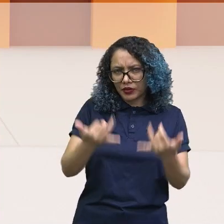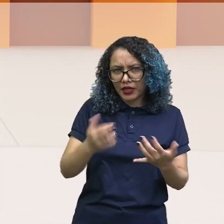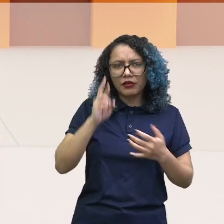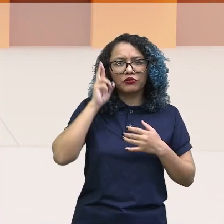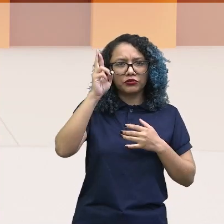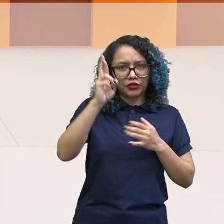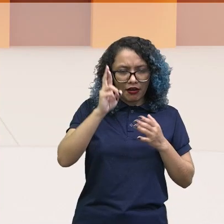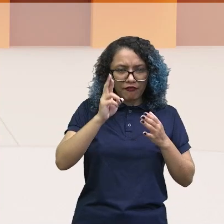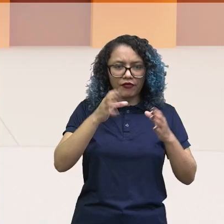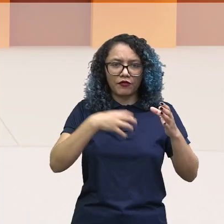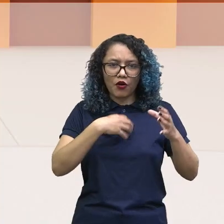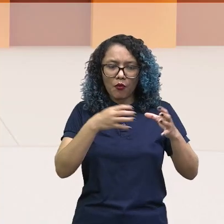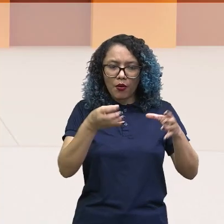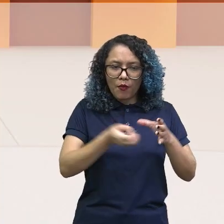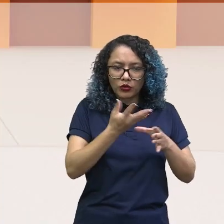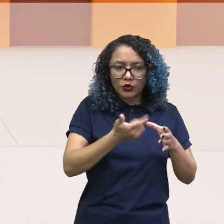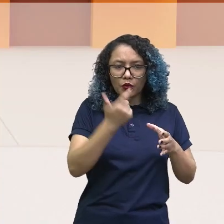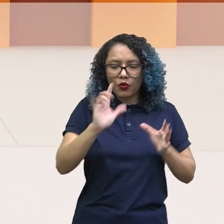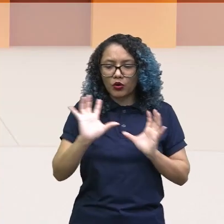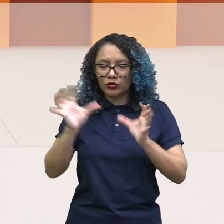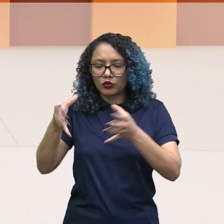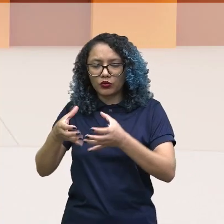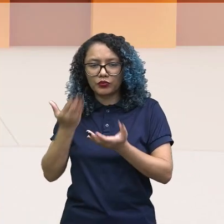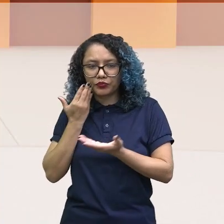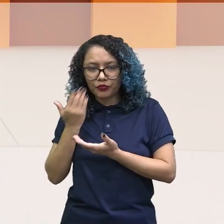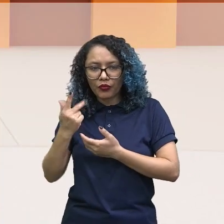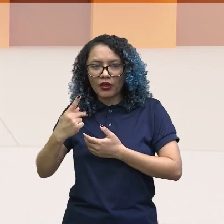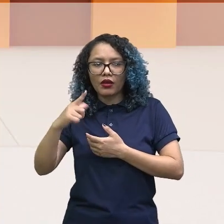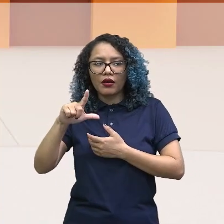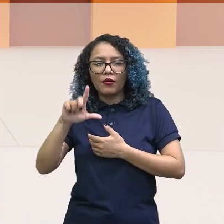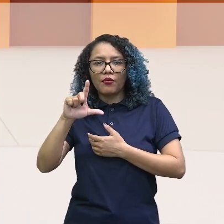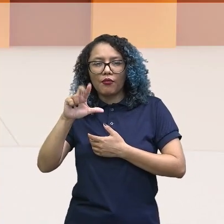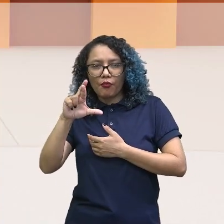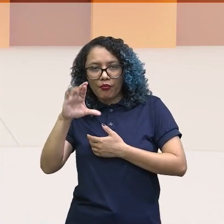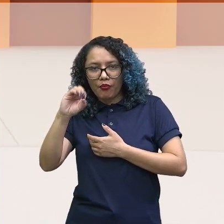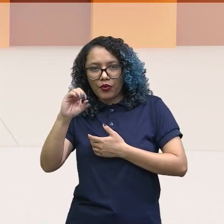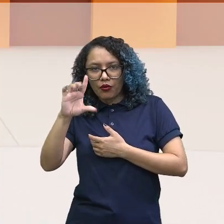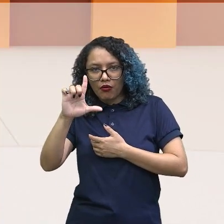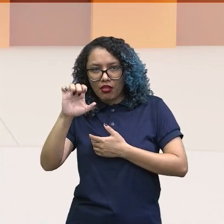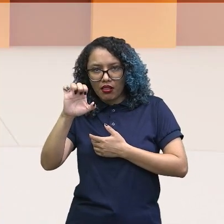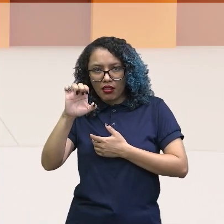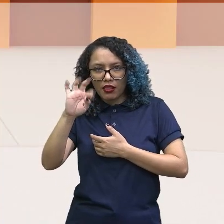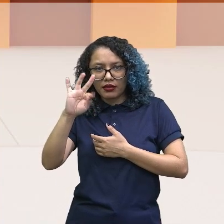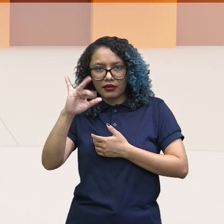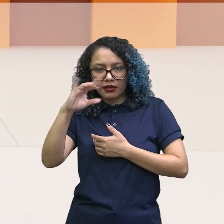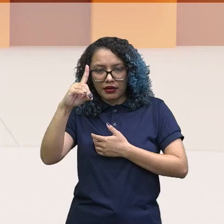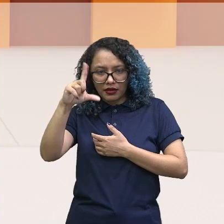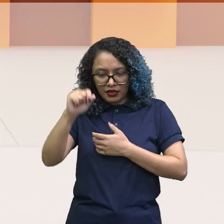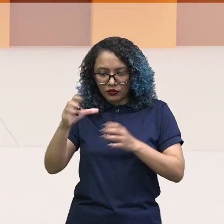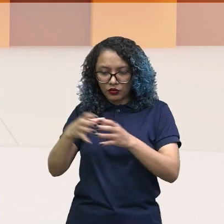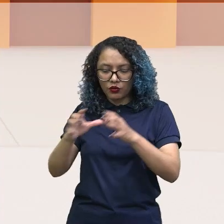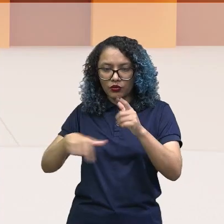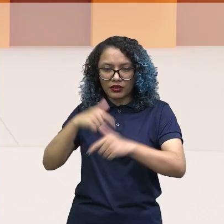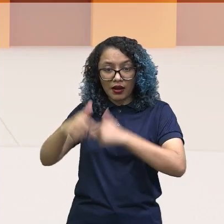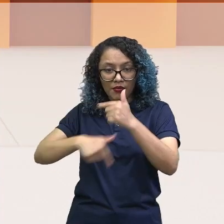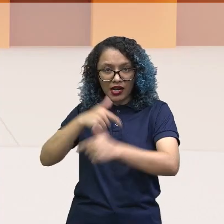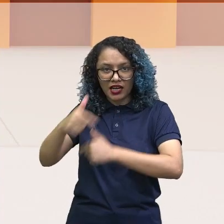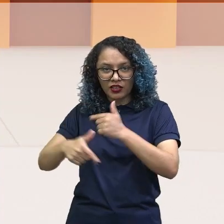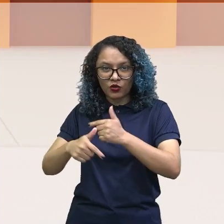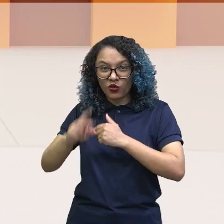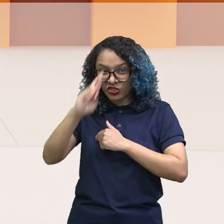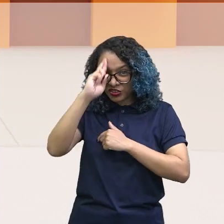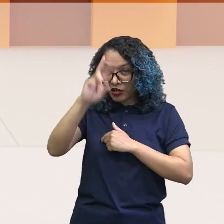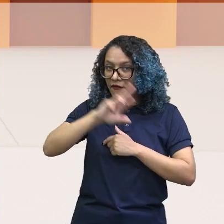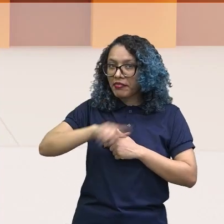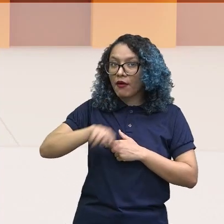produção, e o proletariado, os trabalhadores, né, que são os despossuídos, aqueles que não detêm meio